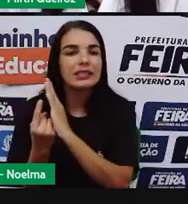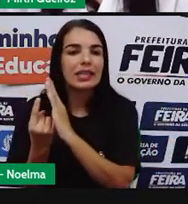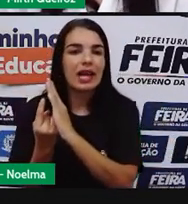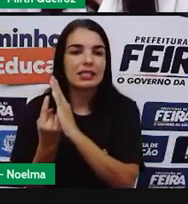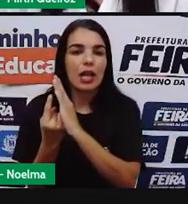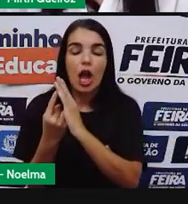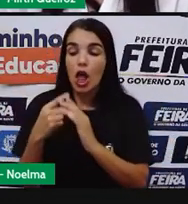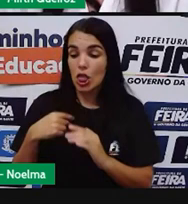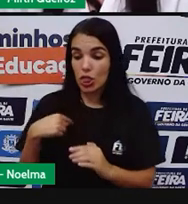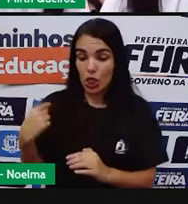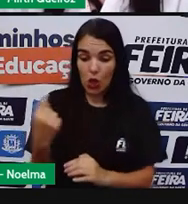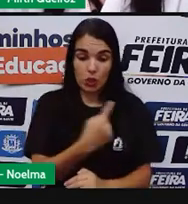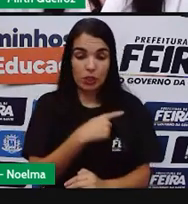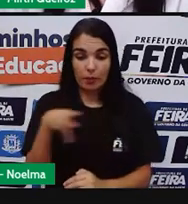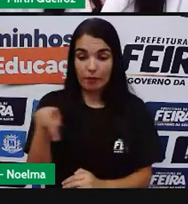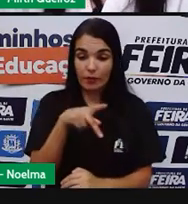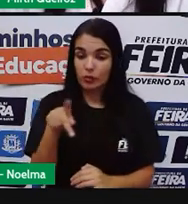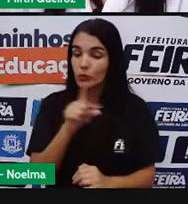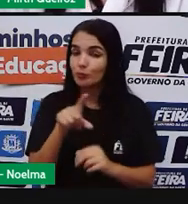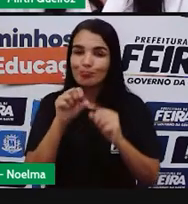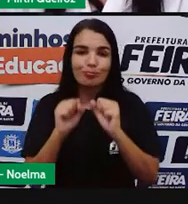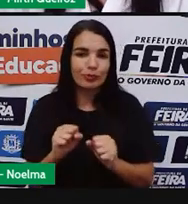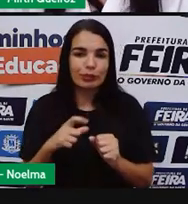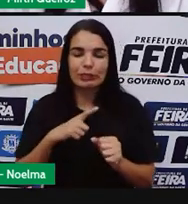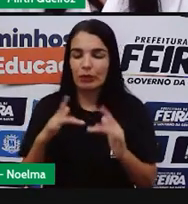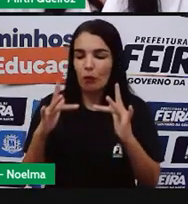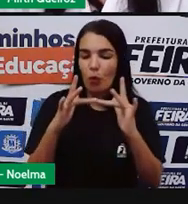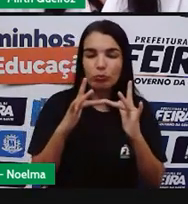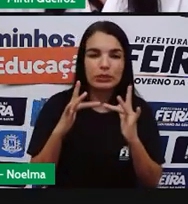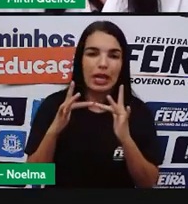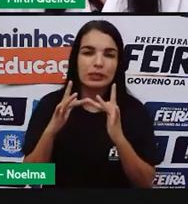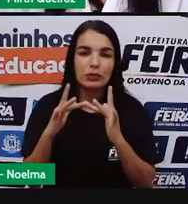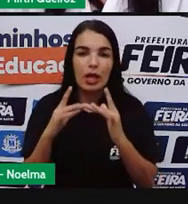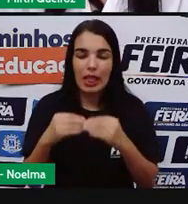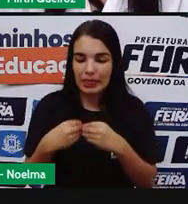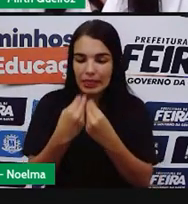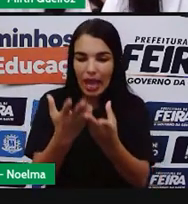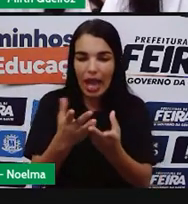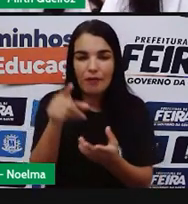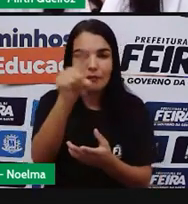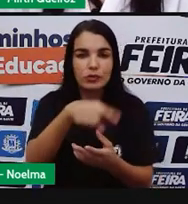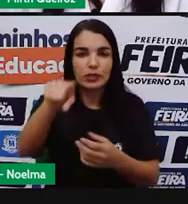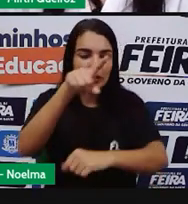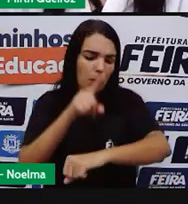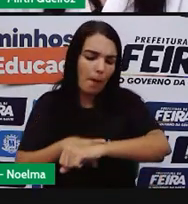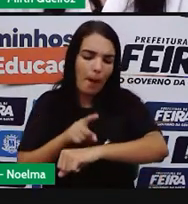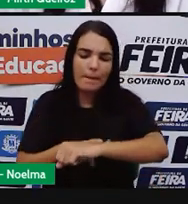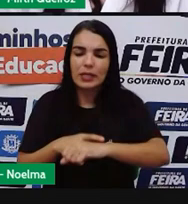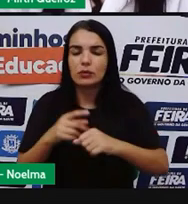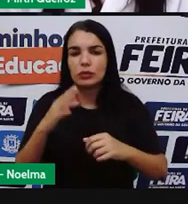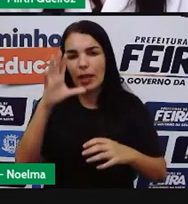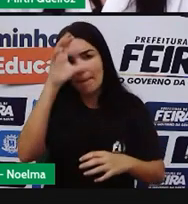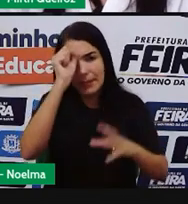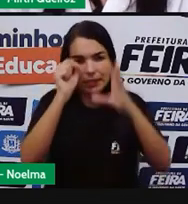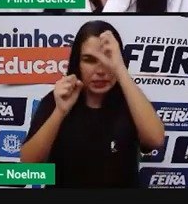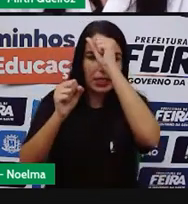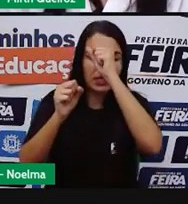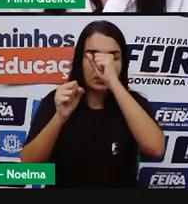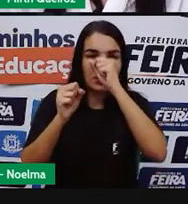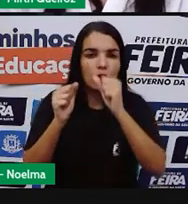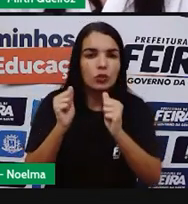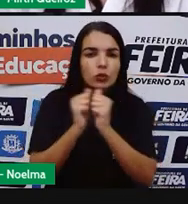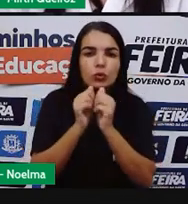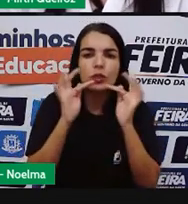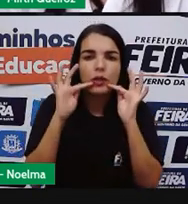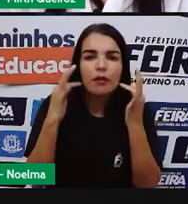ter o contato com vocês, sem poder proporcionar momentos de aprendizagem com vocês. Assim como vocês, como seus pais,